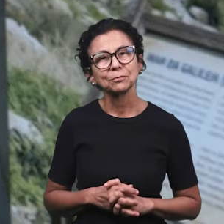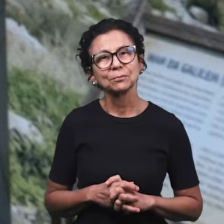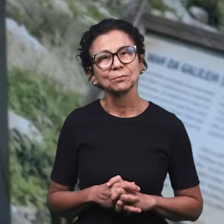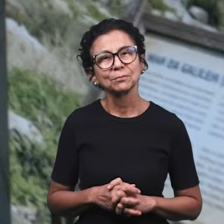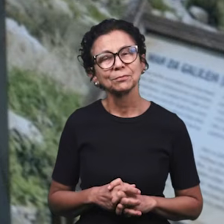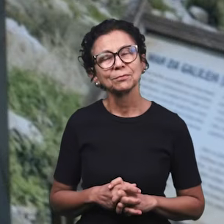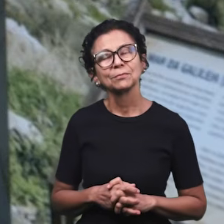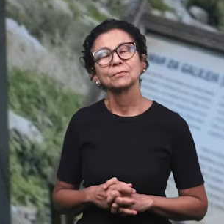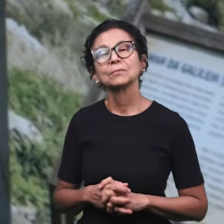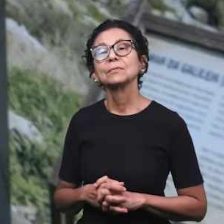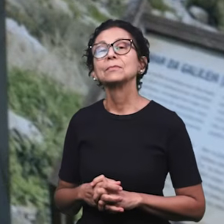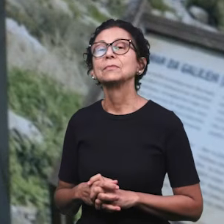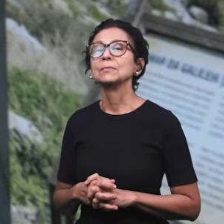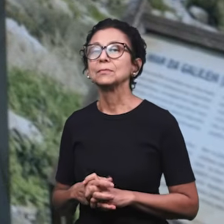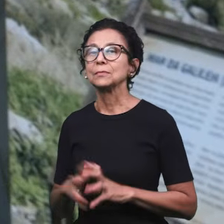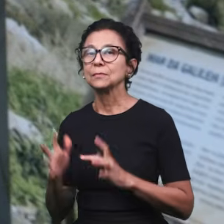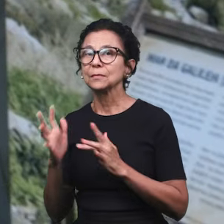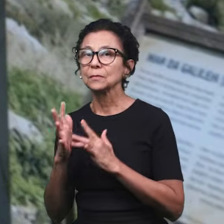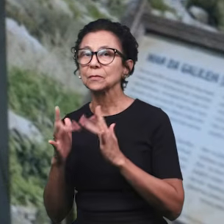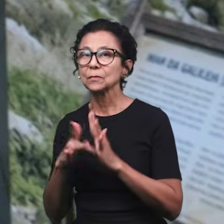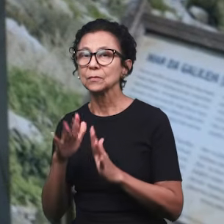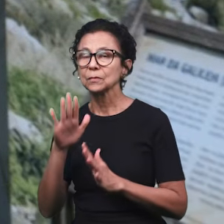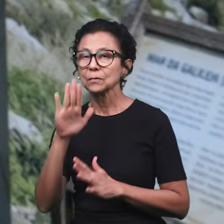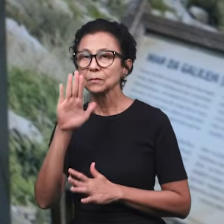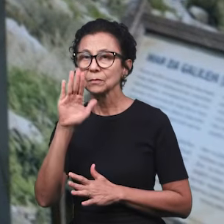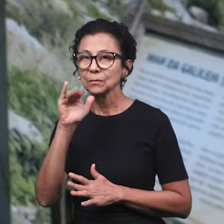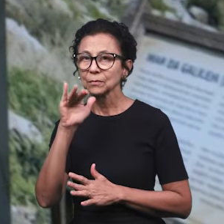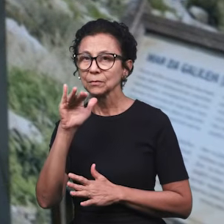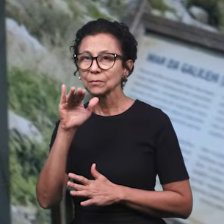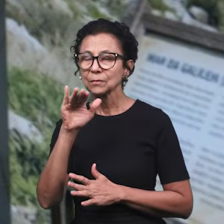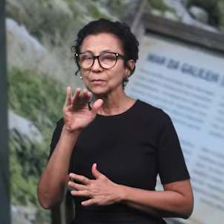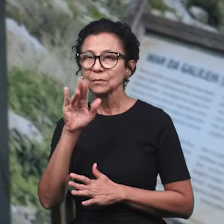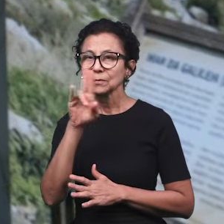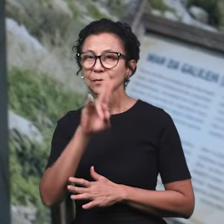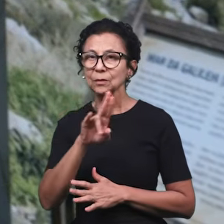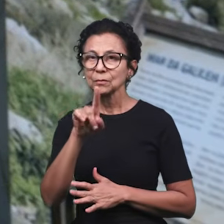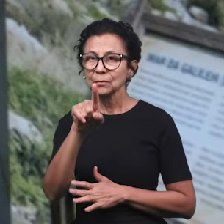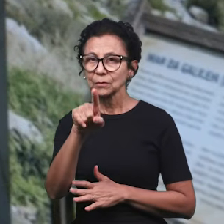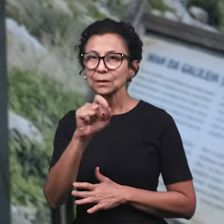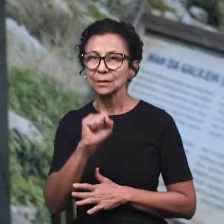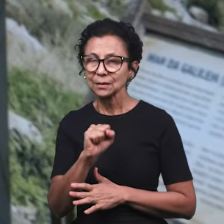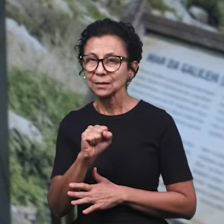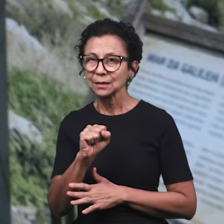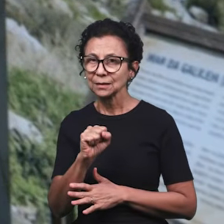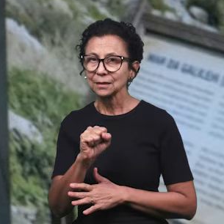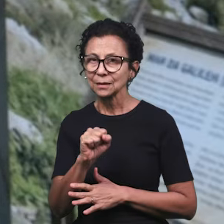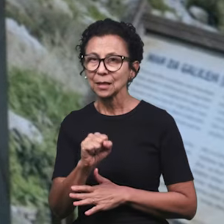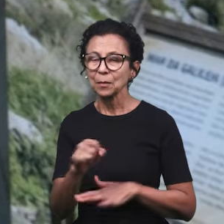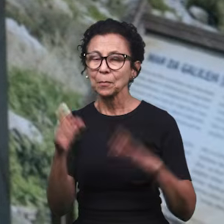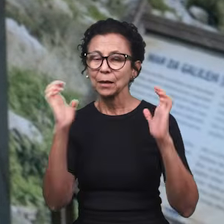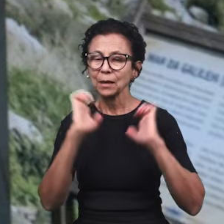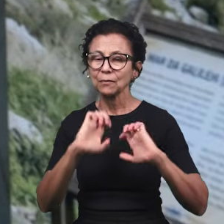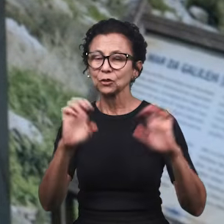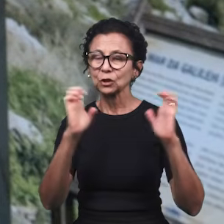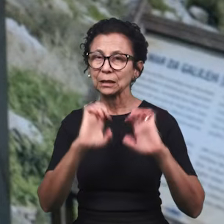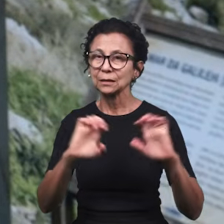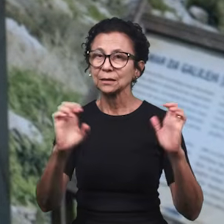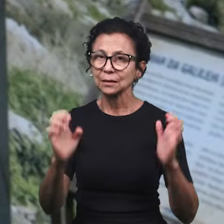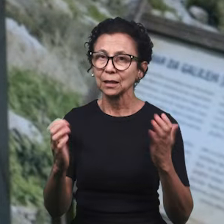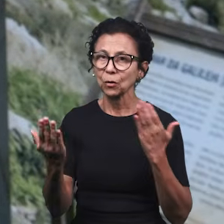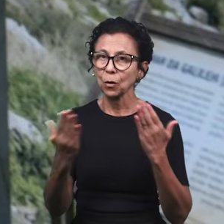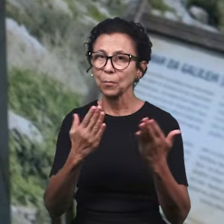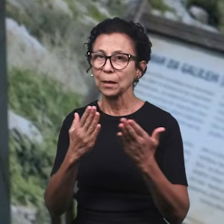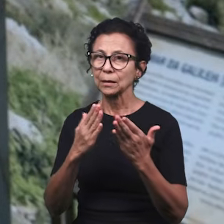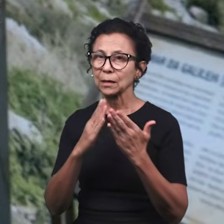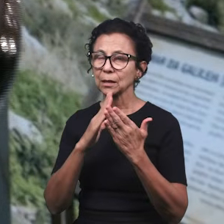pescadores de homens. Aquilo que eles sabiam muito bem, que eles viviam, que eles praticavam, agora não seria simplesmente peixes.